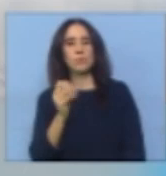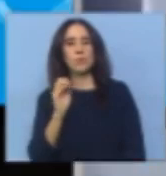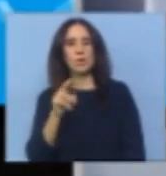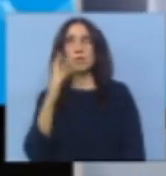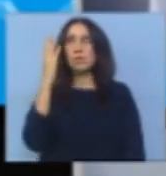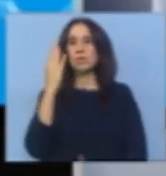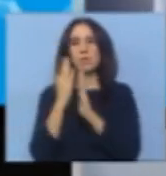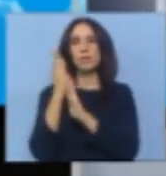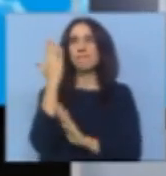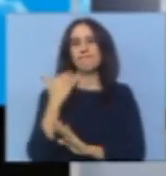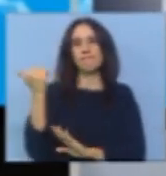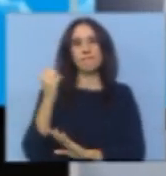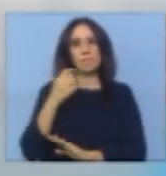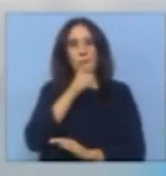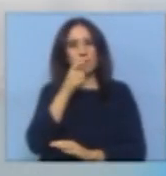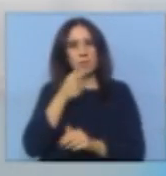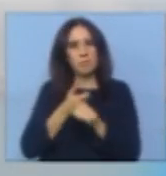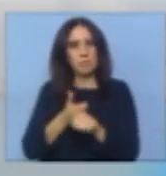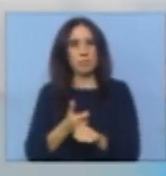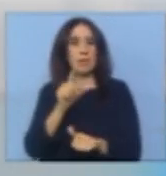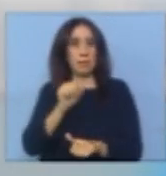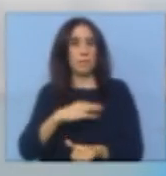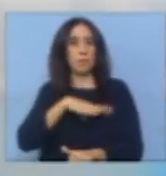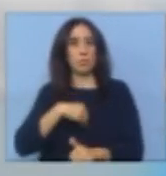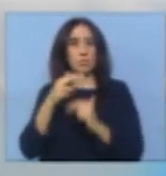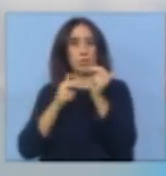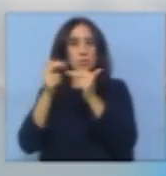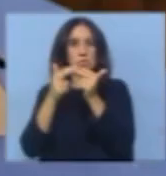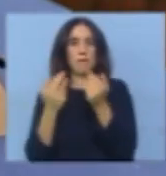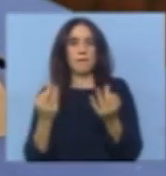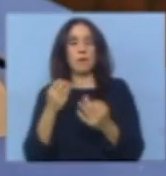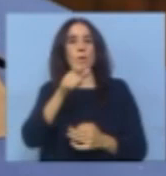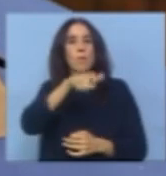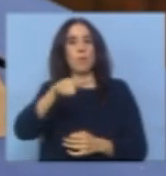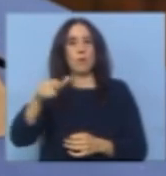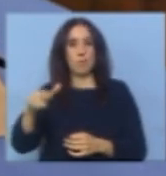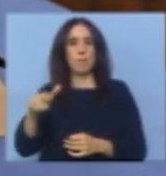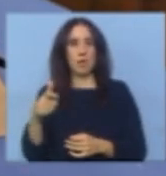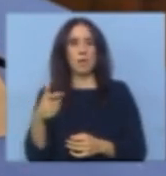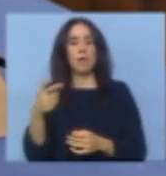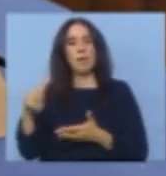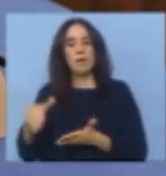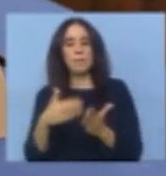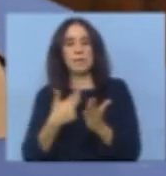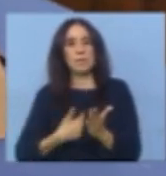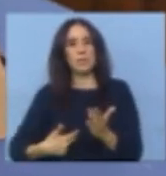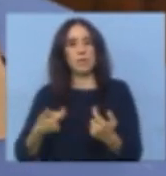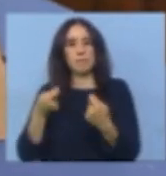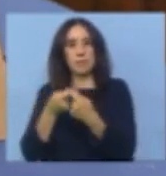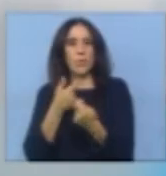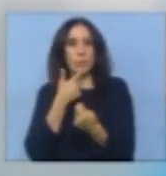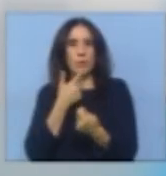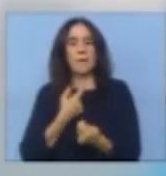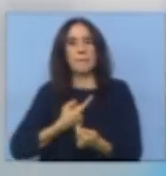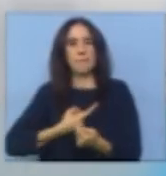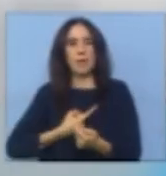efetivo também na construção do mundo, apesar do homem na sua caminhada cristã se identificar muito, ou